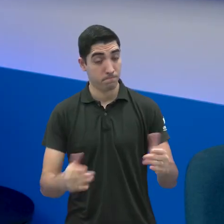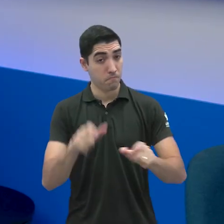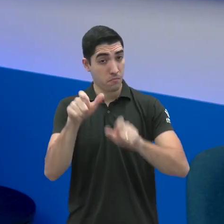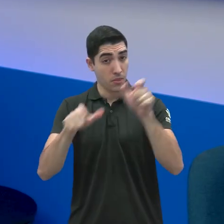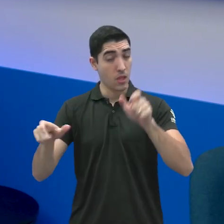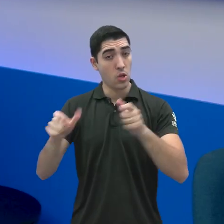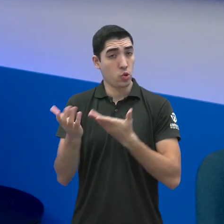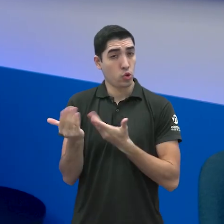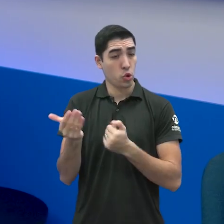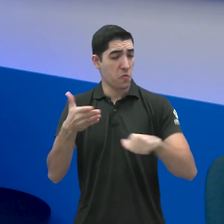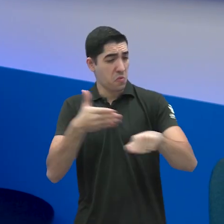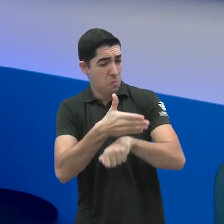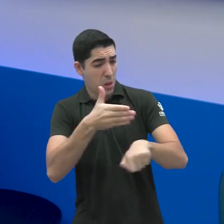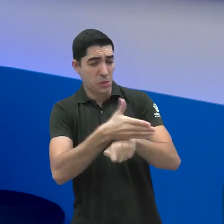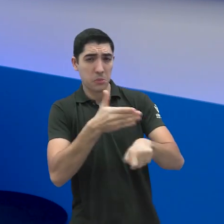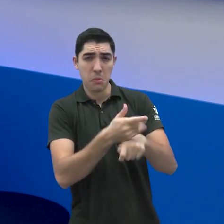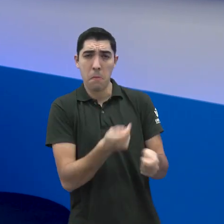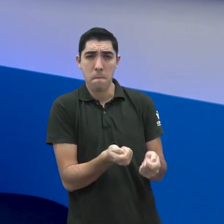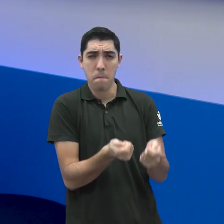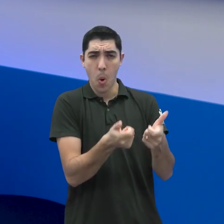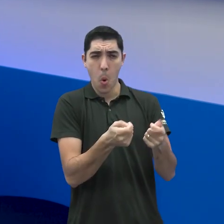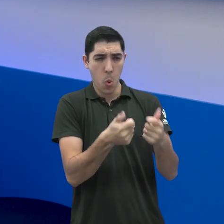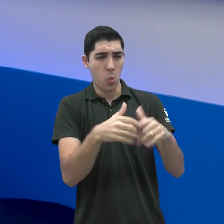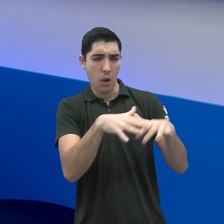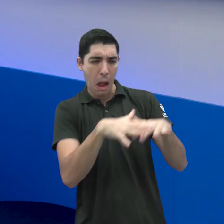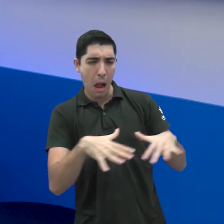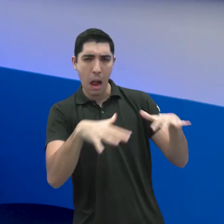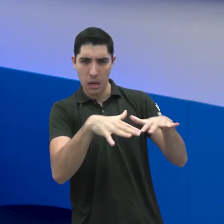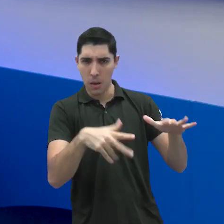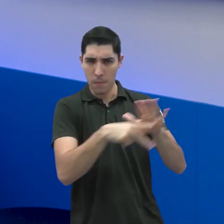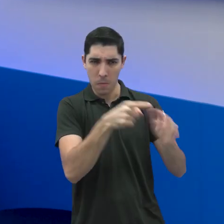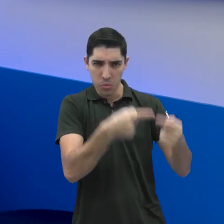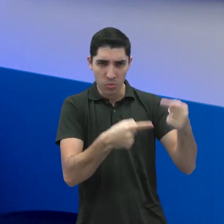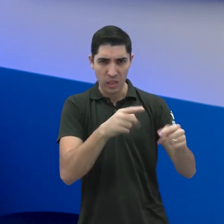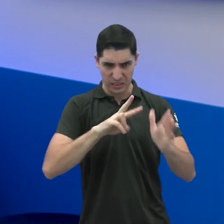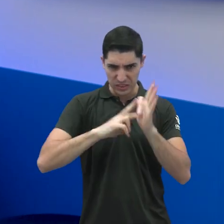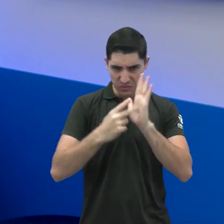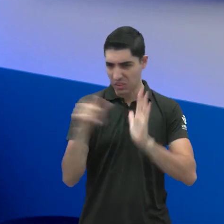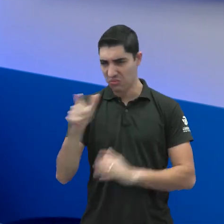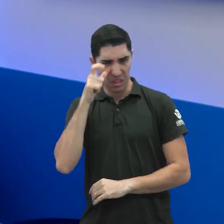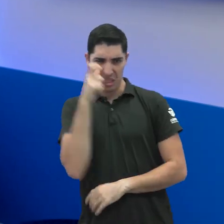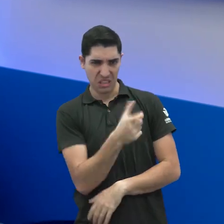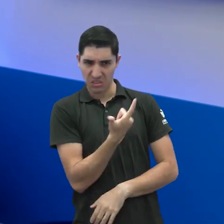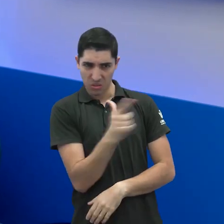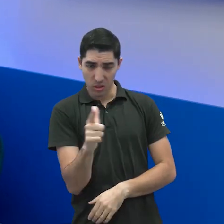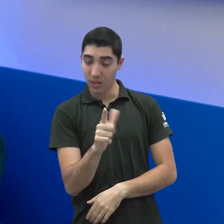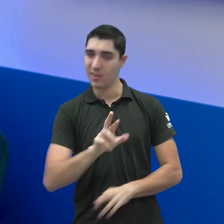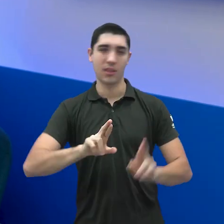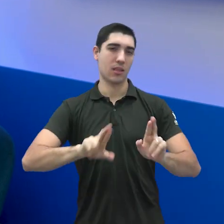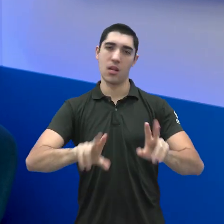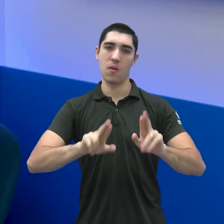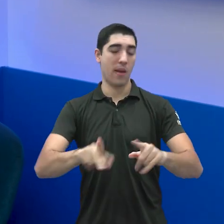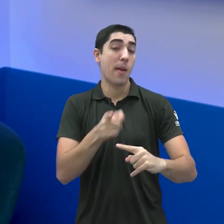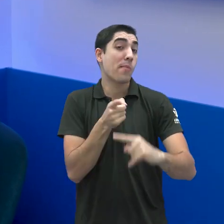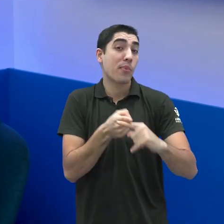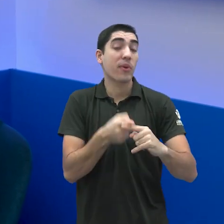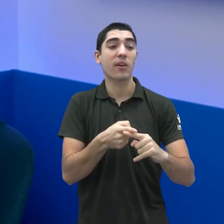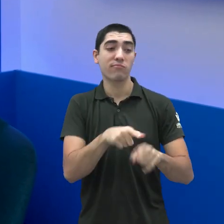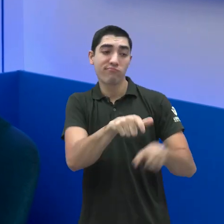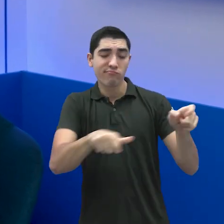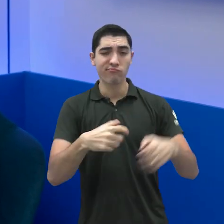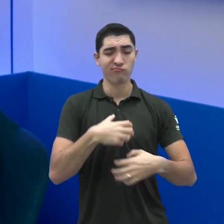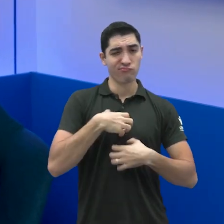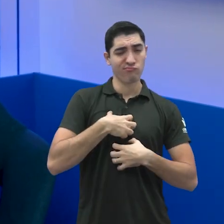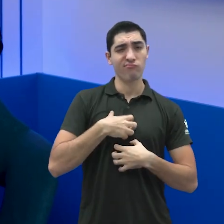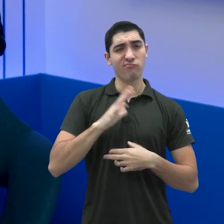A ausência dos jovens na política institucional não significa desinteresse. Em muitos casos, é o reflexo